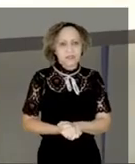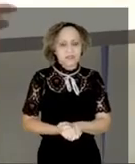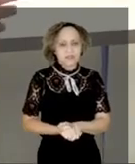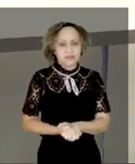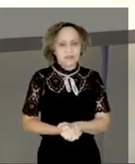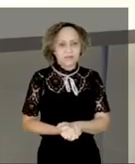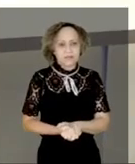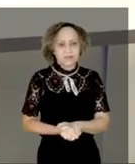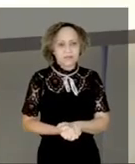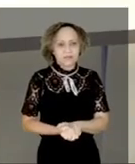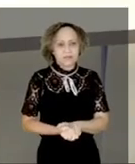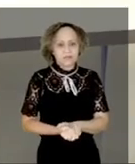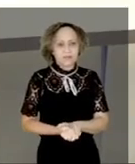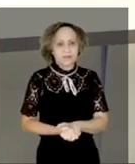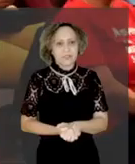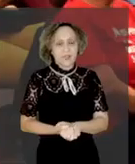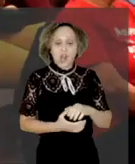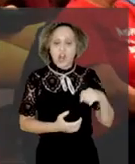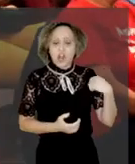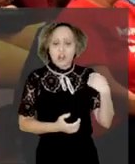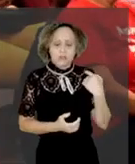ABC. Companheiro Wagner.